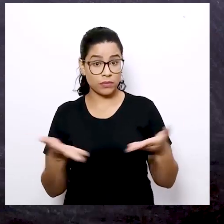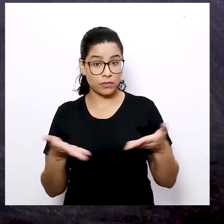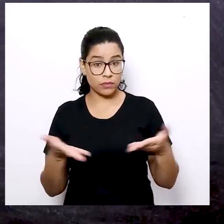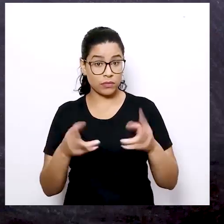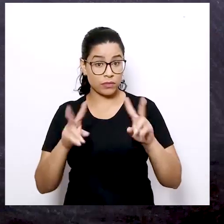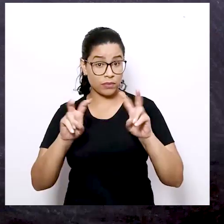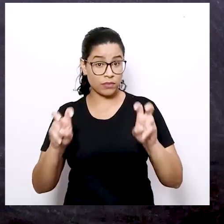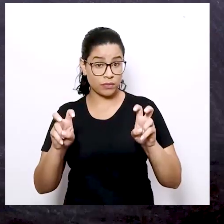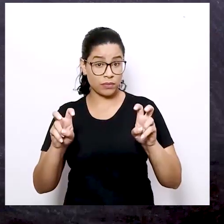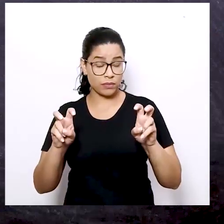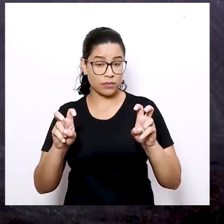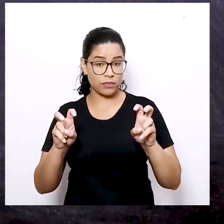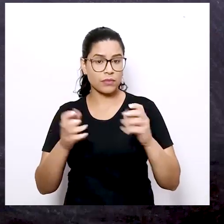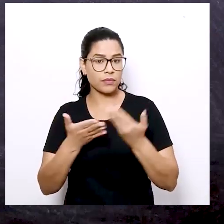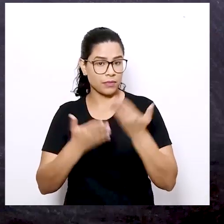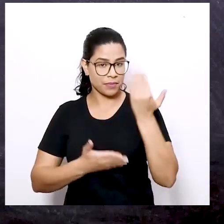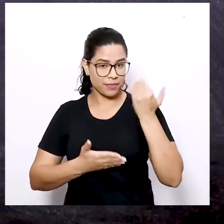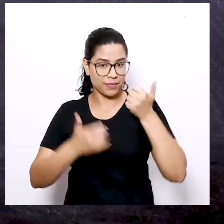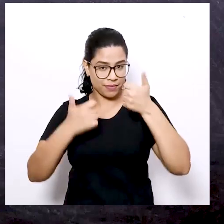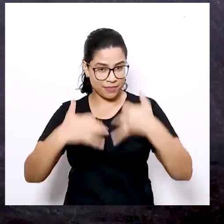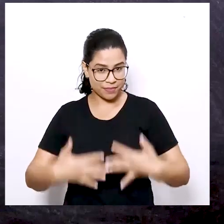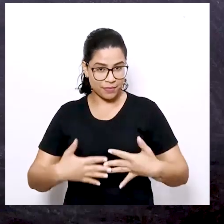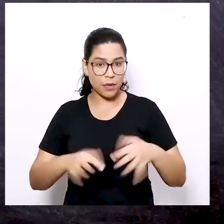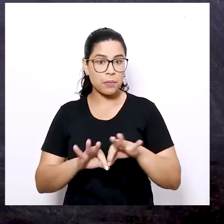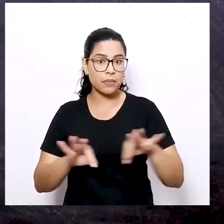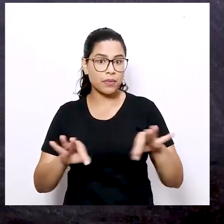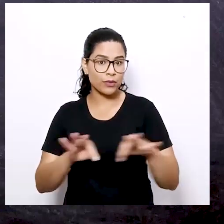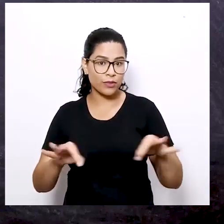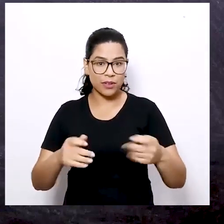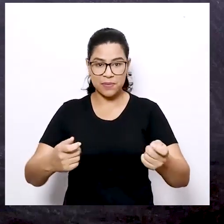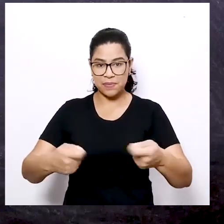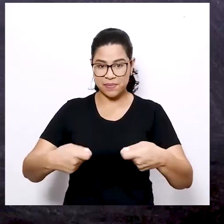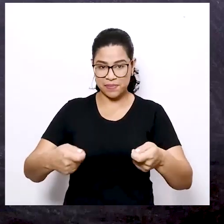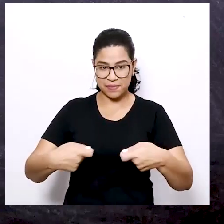Hoje falaremos, como dissemos na última aula, sobre as medidas de capacidade.